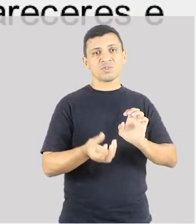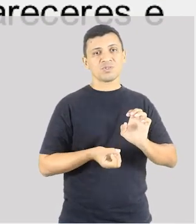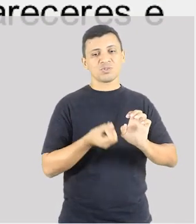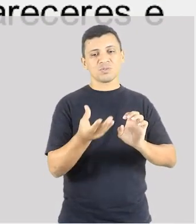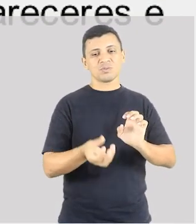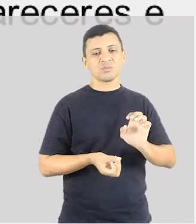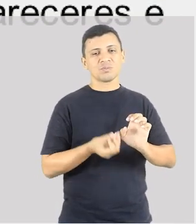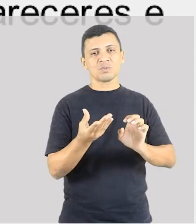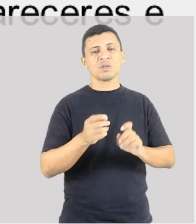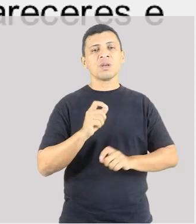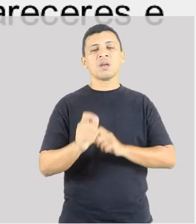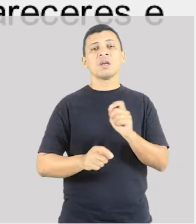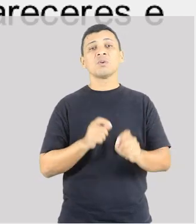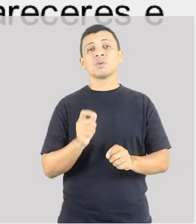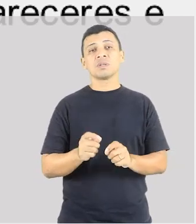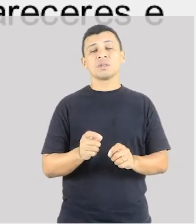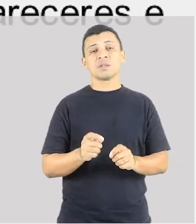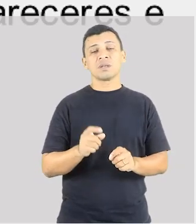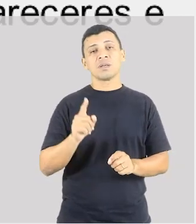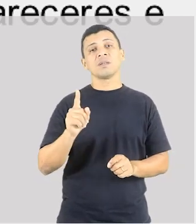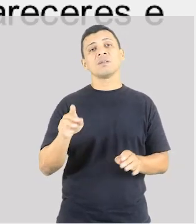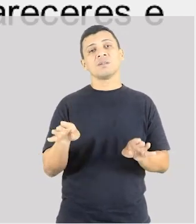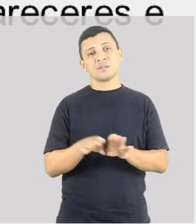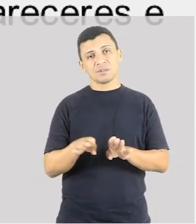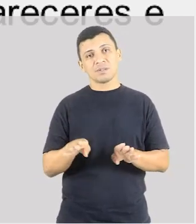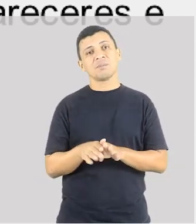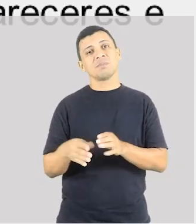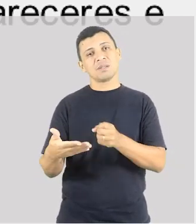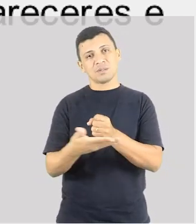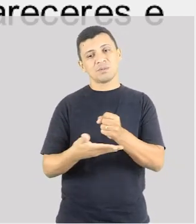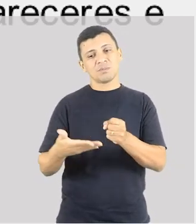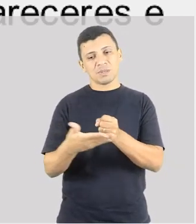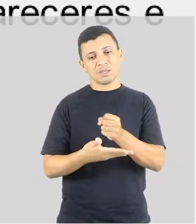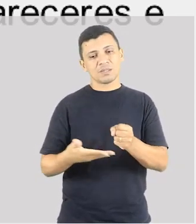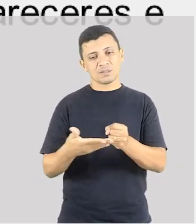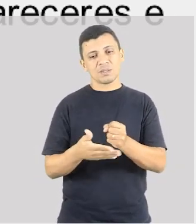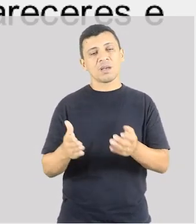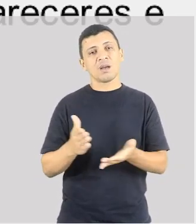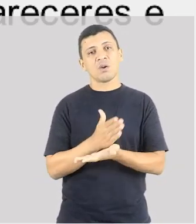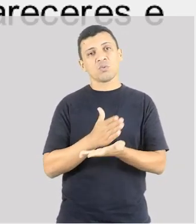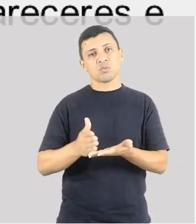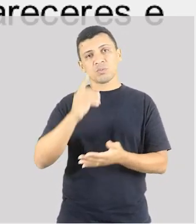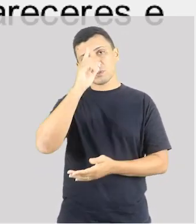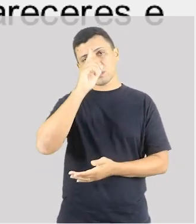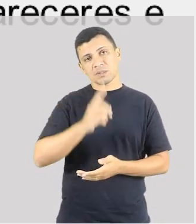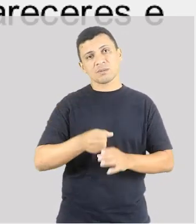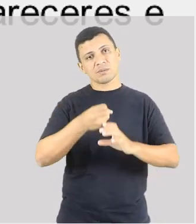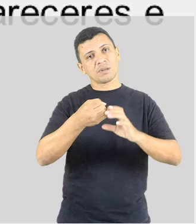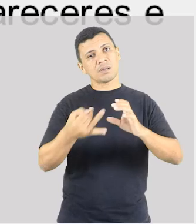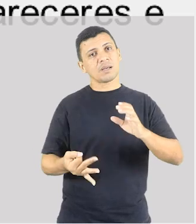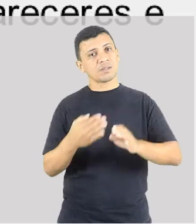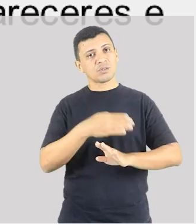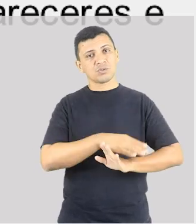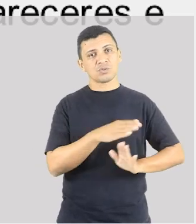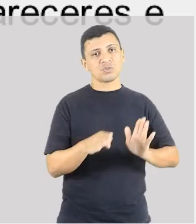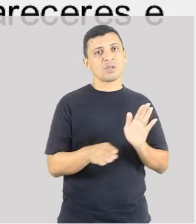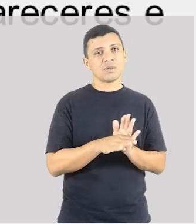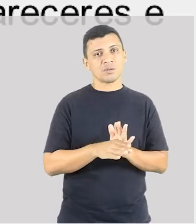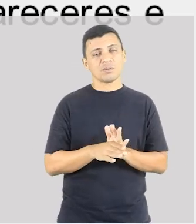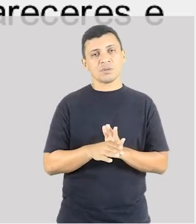enunciativos, que consubstanciam, ou seja, que também dão base a determinações de caráter geral para a